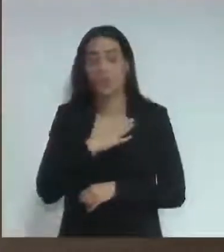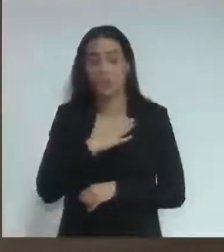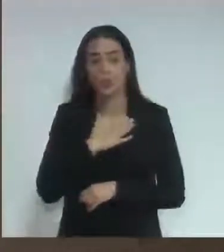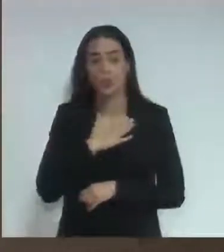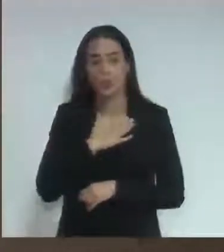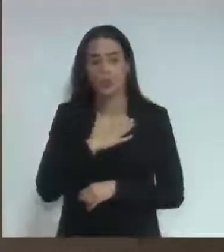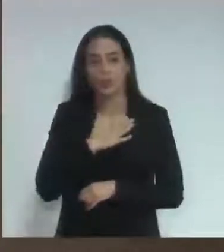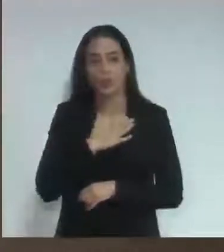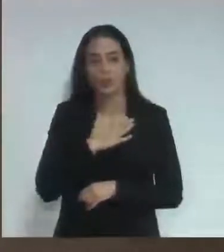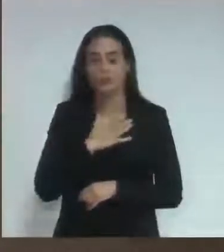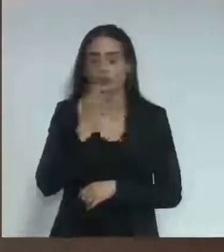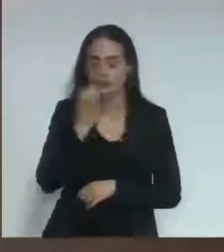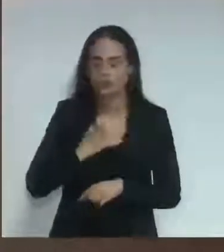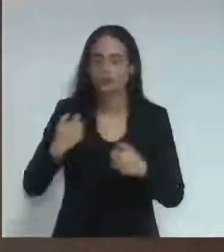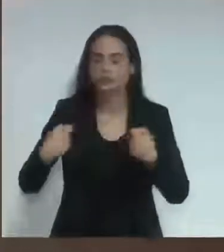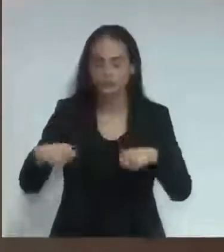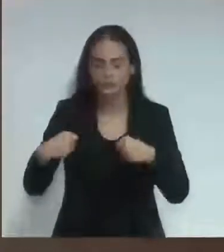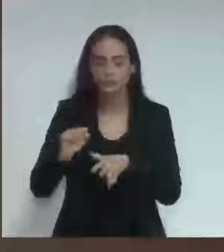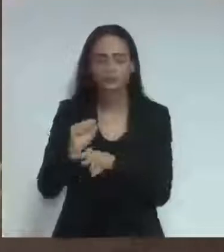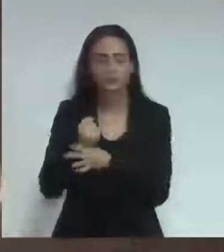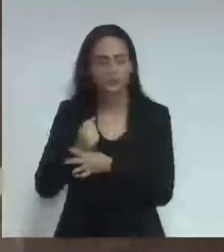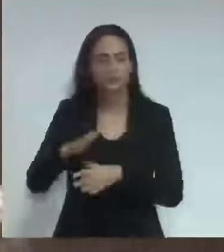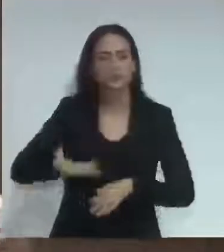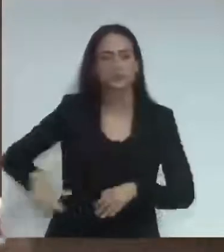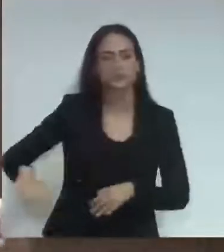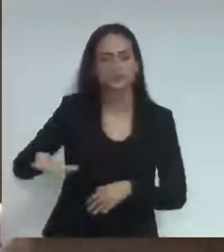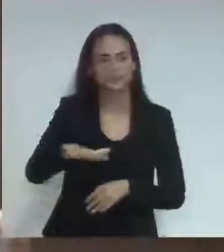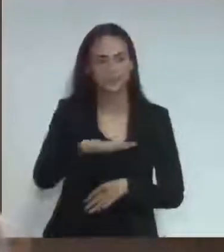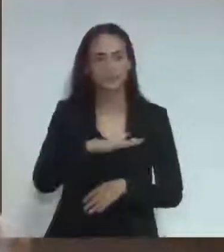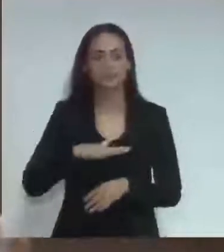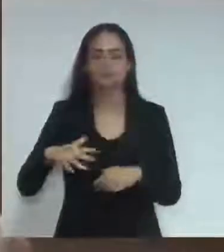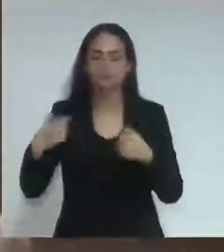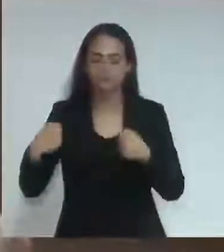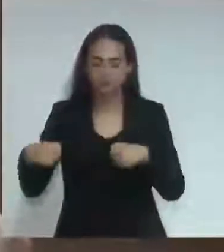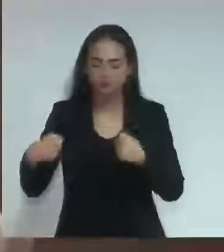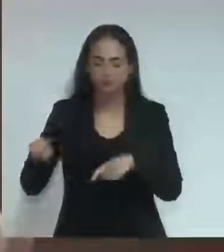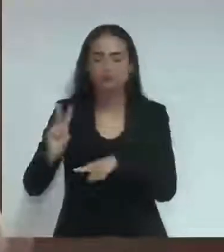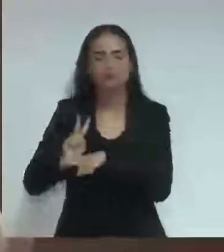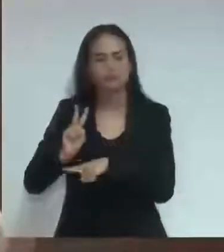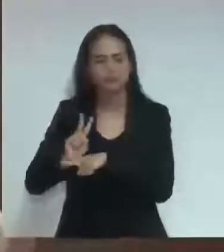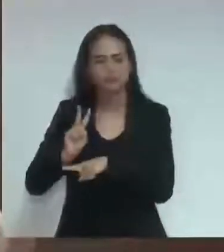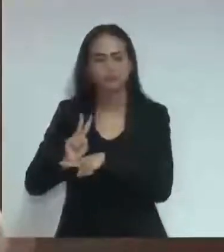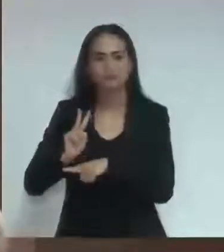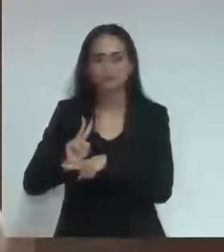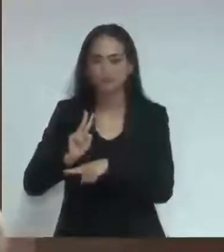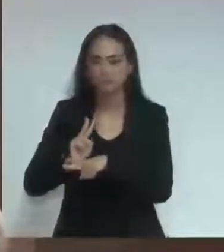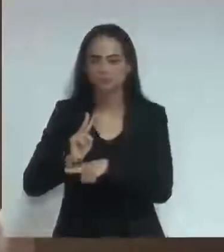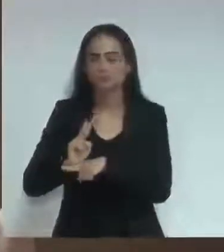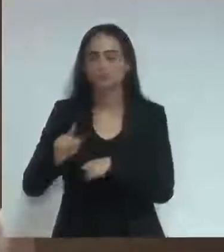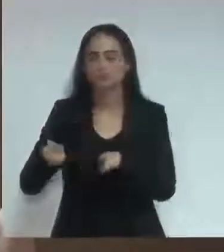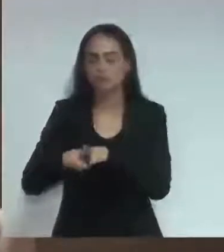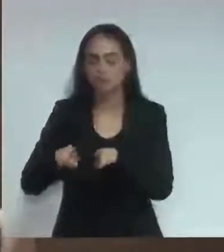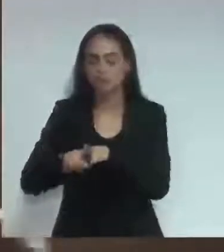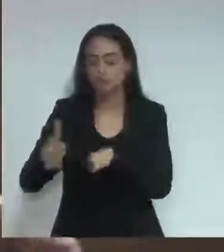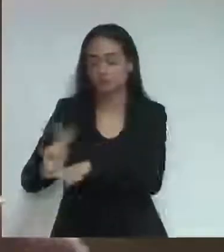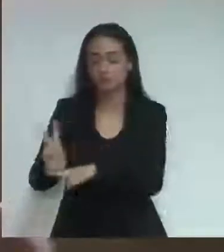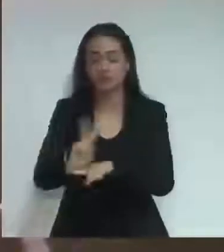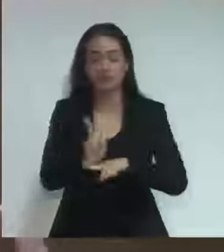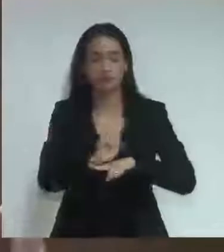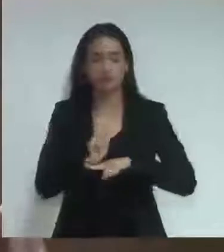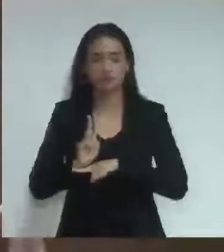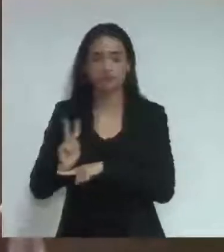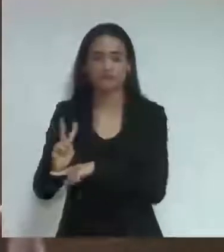terrível, que precisa realmente ali ser melhor cuidado e ter ali um policiamento, um vigia,